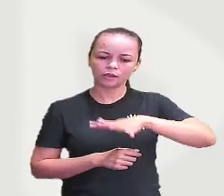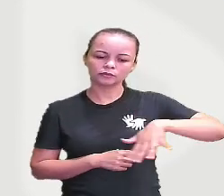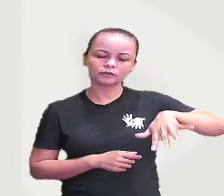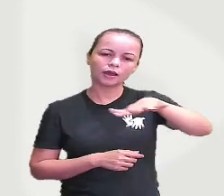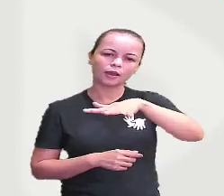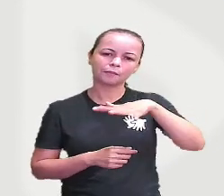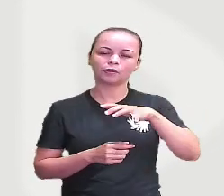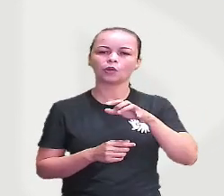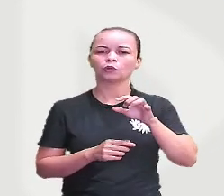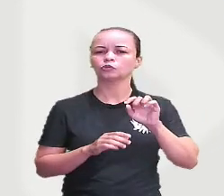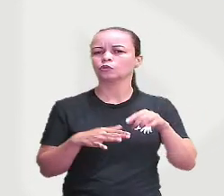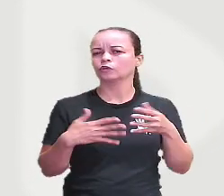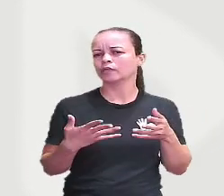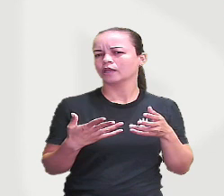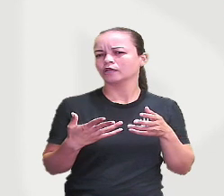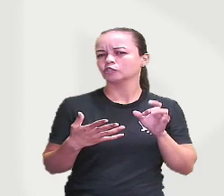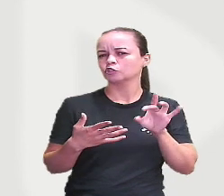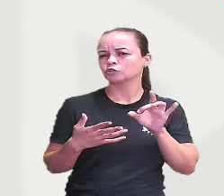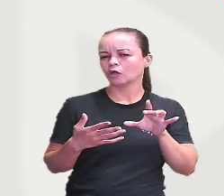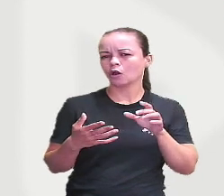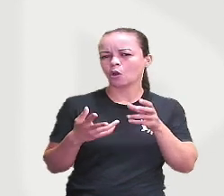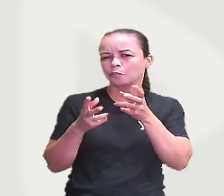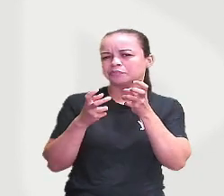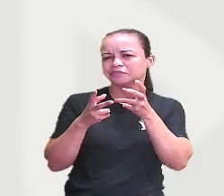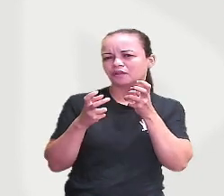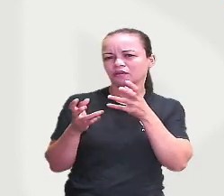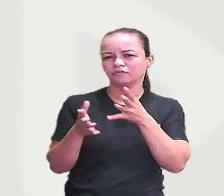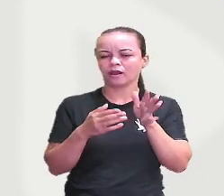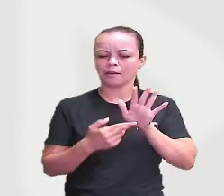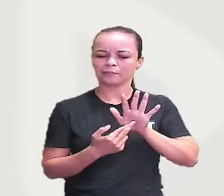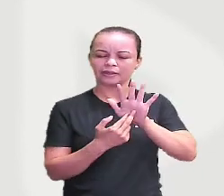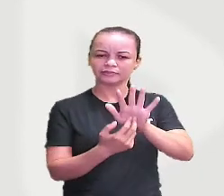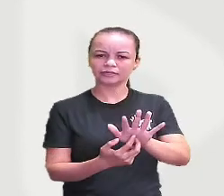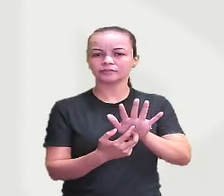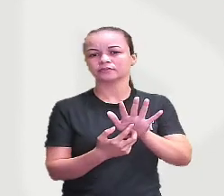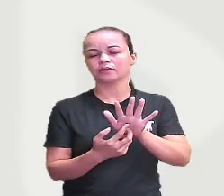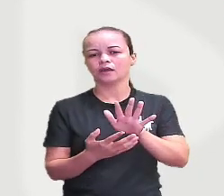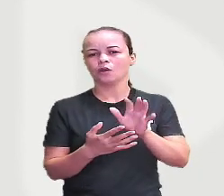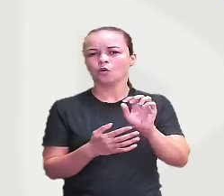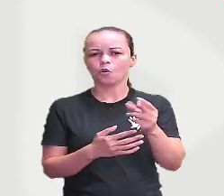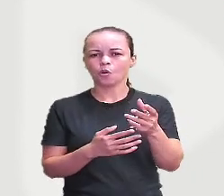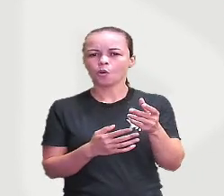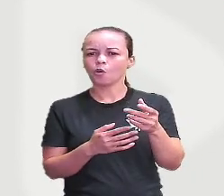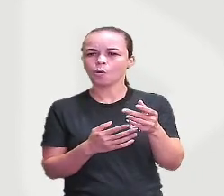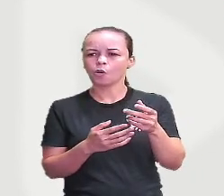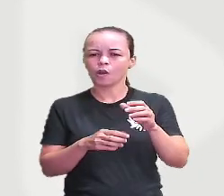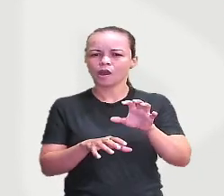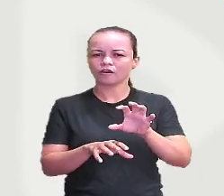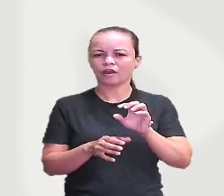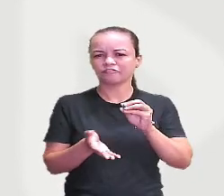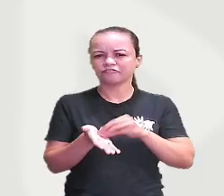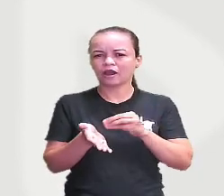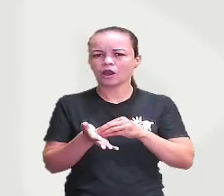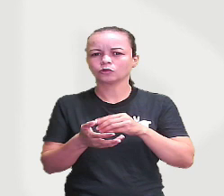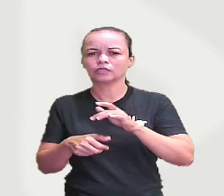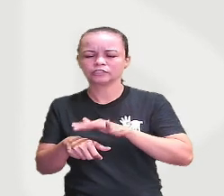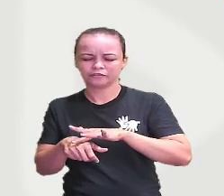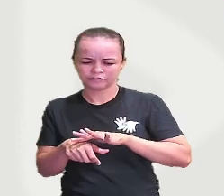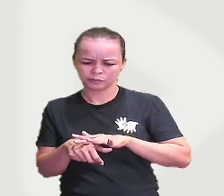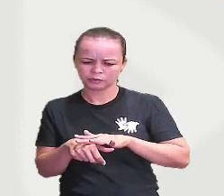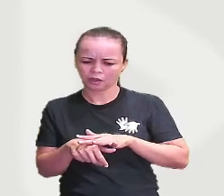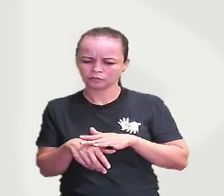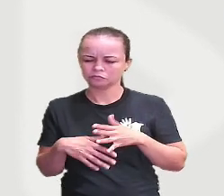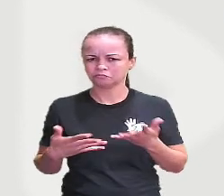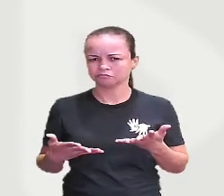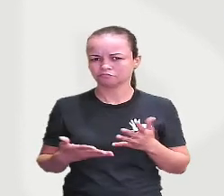que apenas observar a presença ou ausência de uma enfermidade. E aí essa afirmativa eu